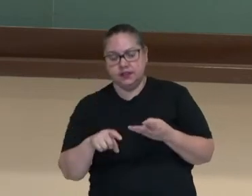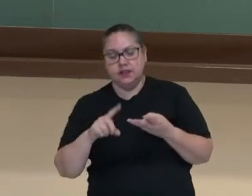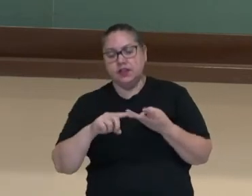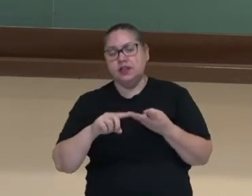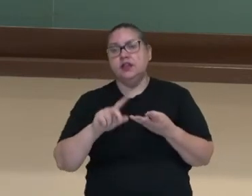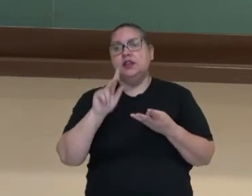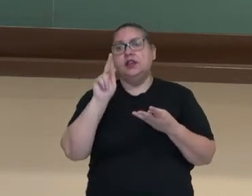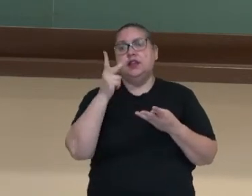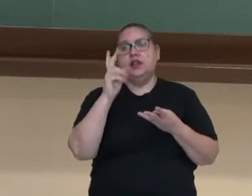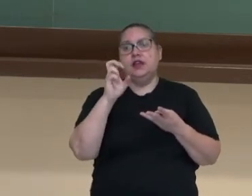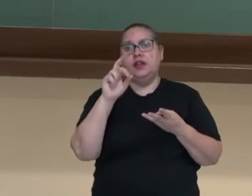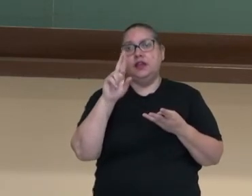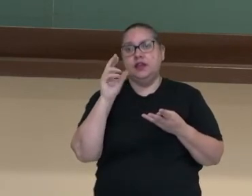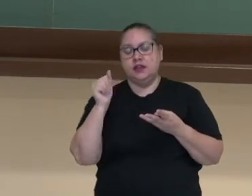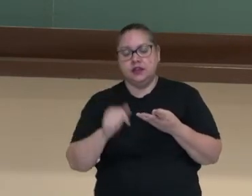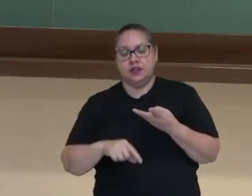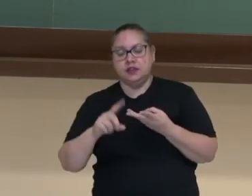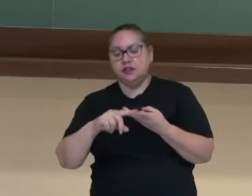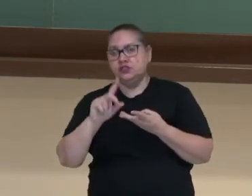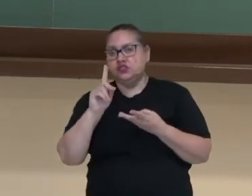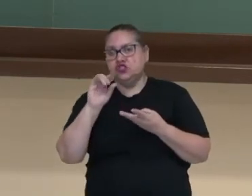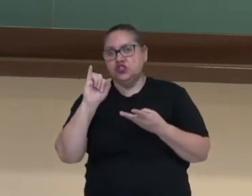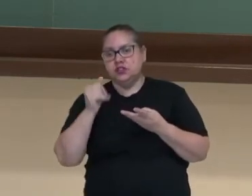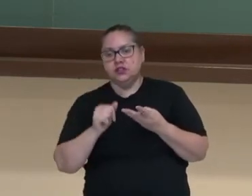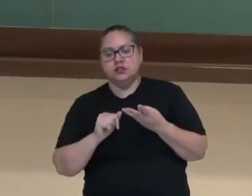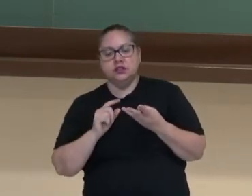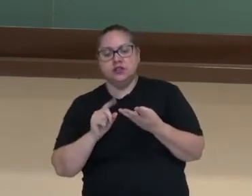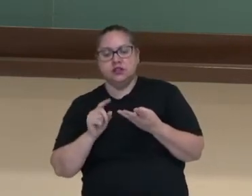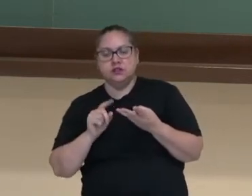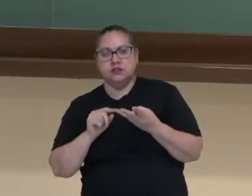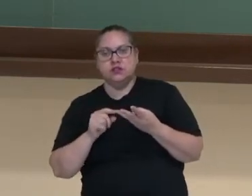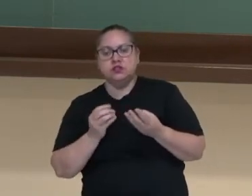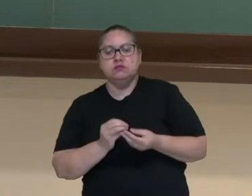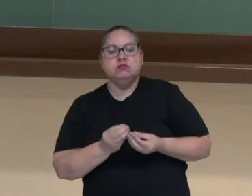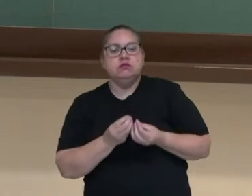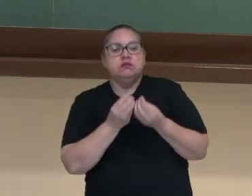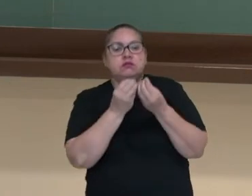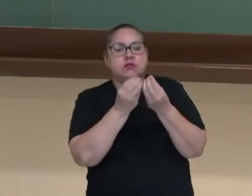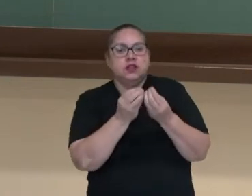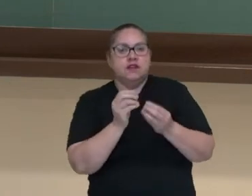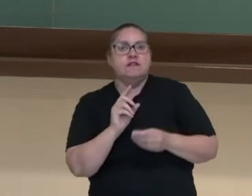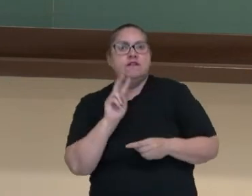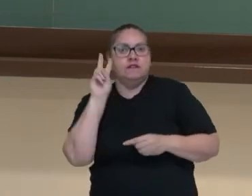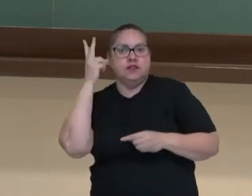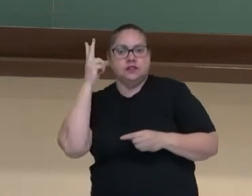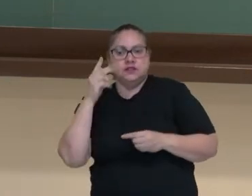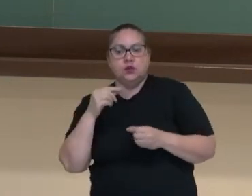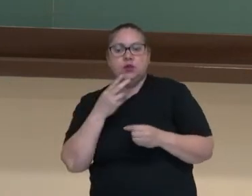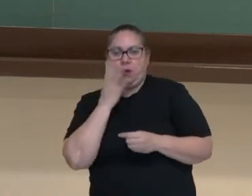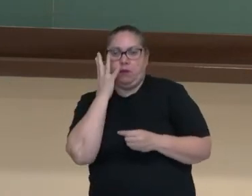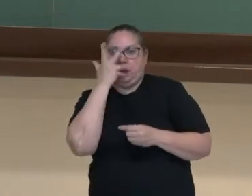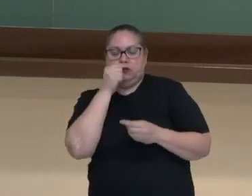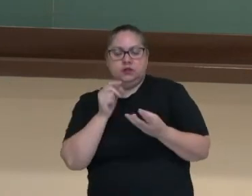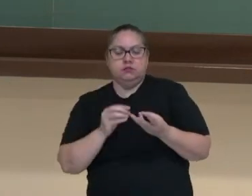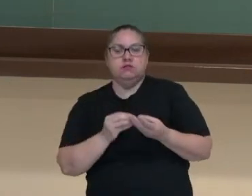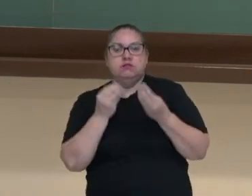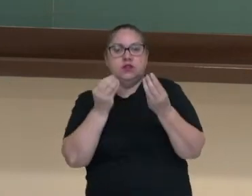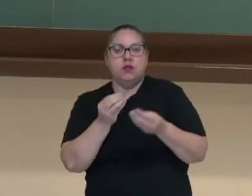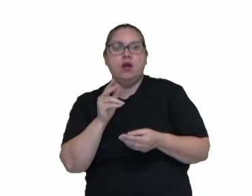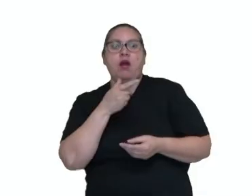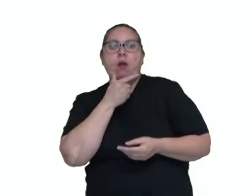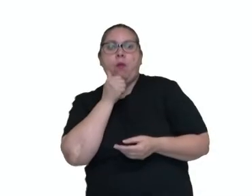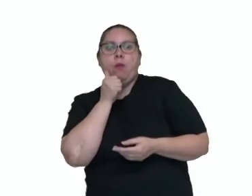da Grécia para ele, Helena. Aqui um trecho do canto 6 do poema épico Ilíada,